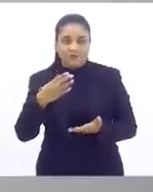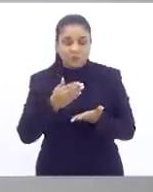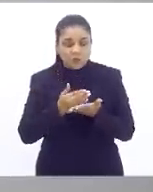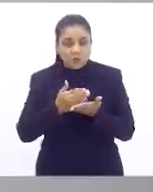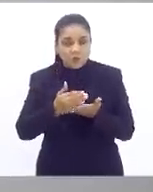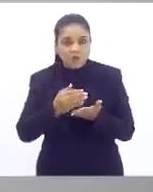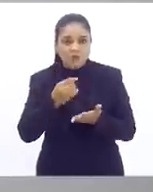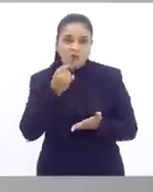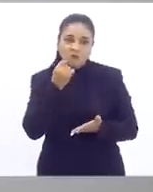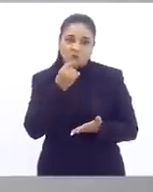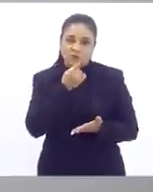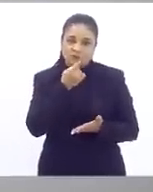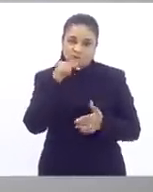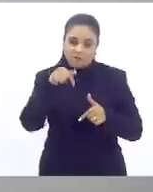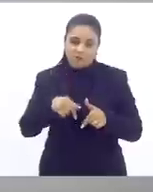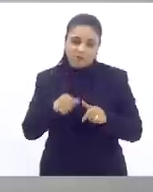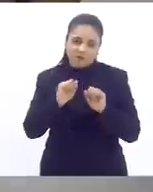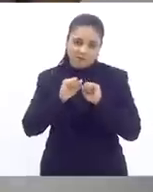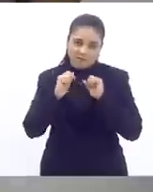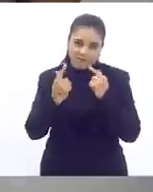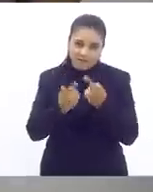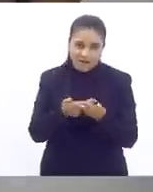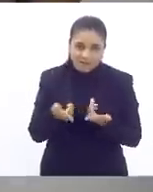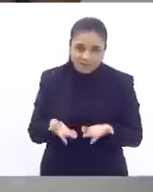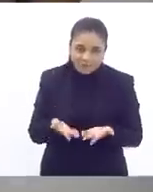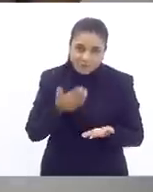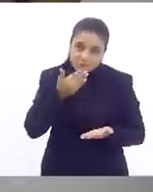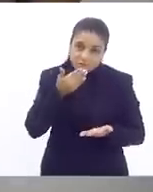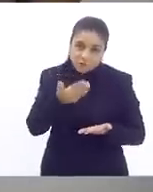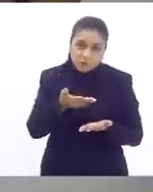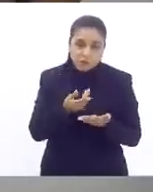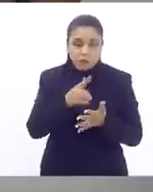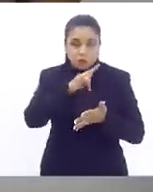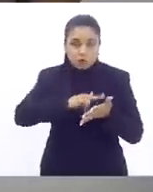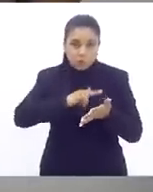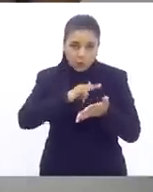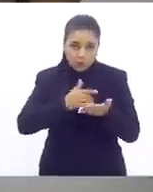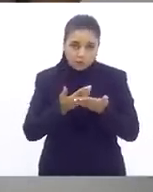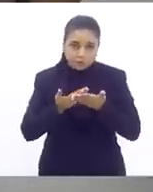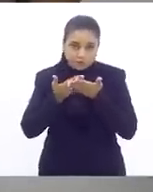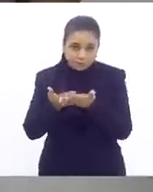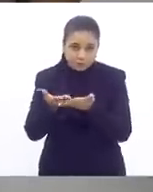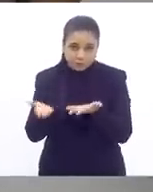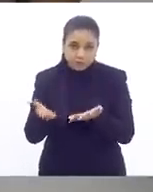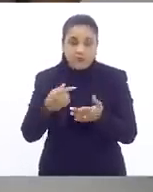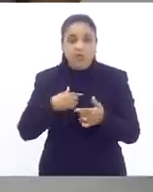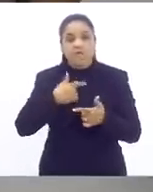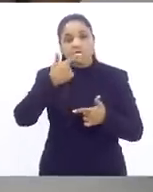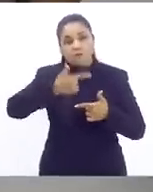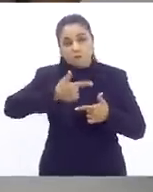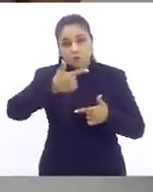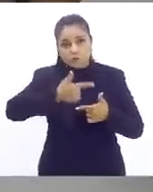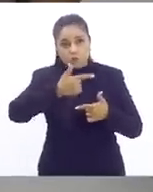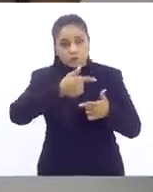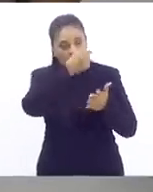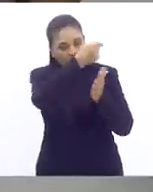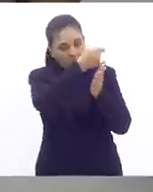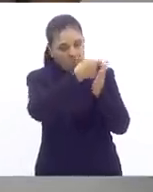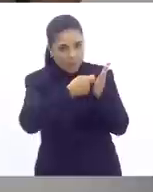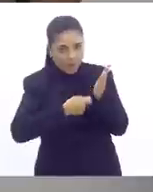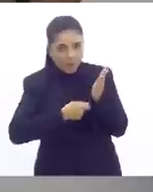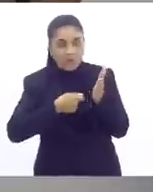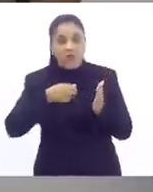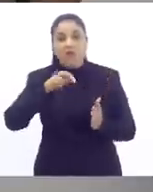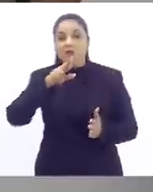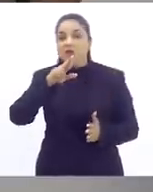a lua tem que chegar na casa vamos fazer a segunda formulação desse questionamento por escrito para o Rio